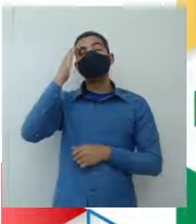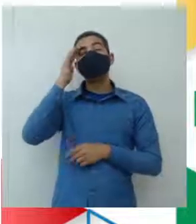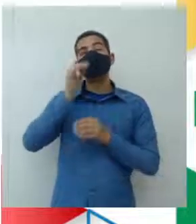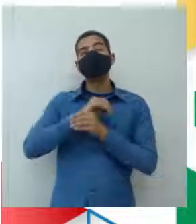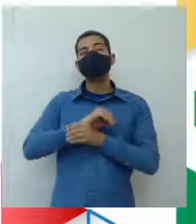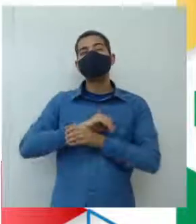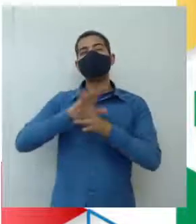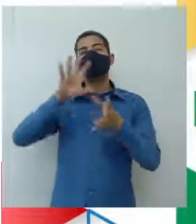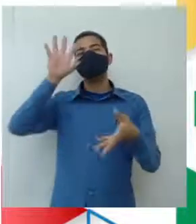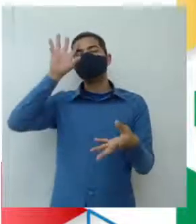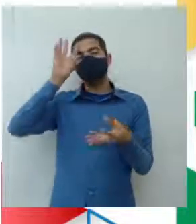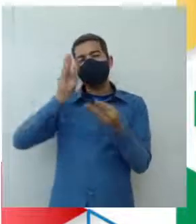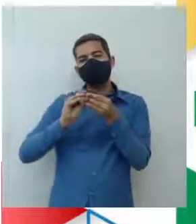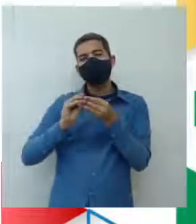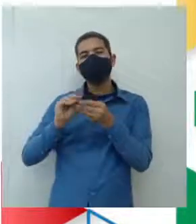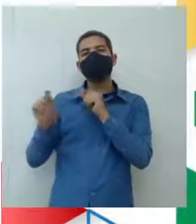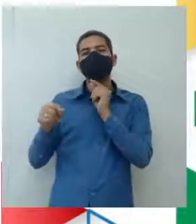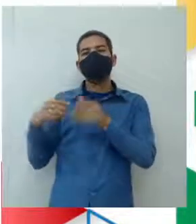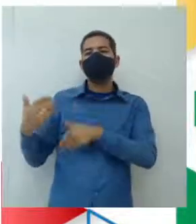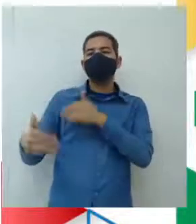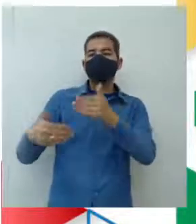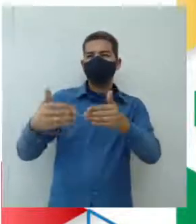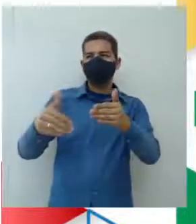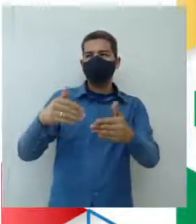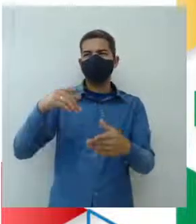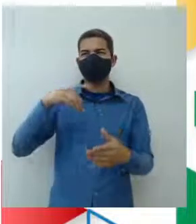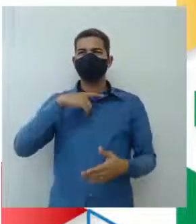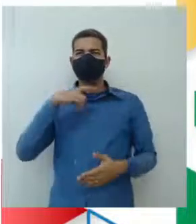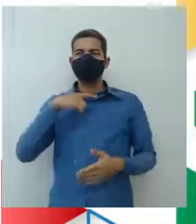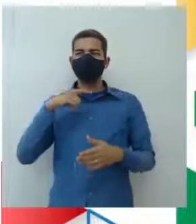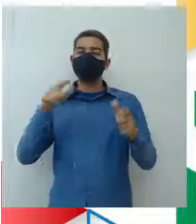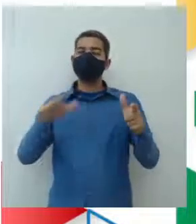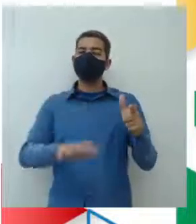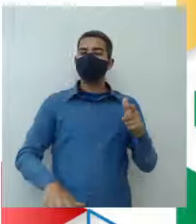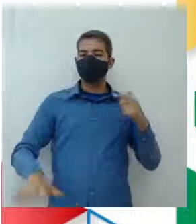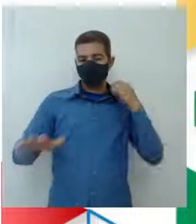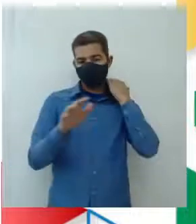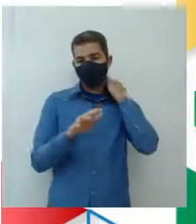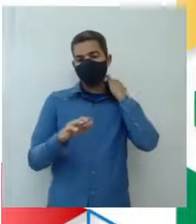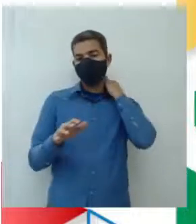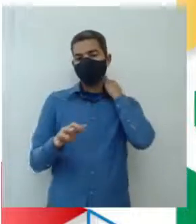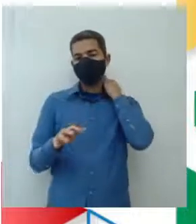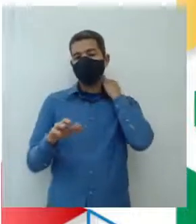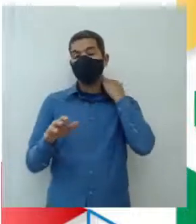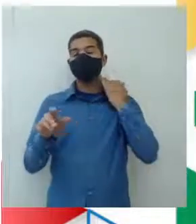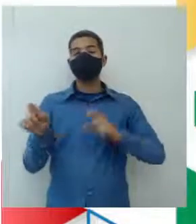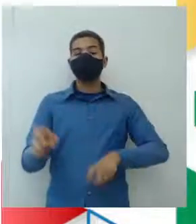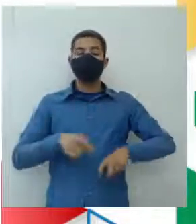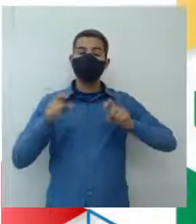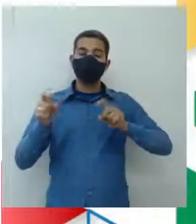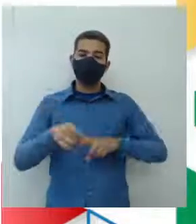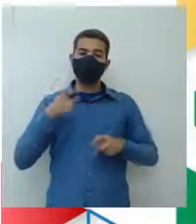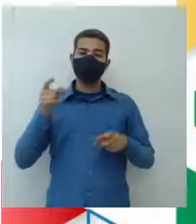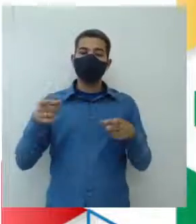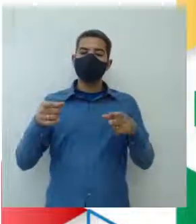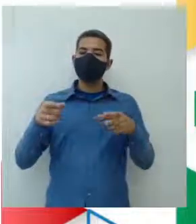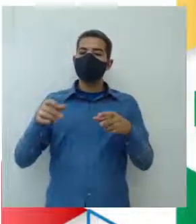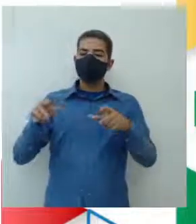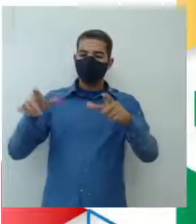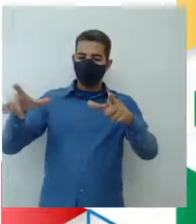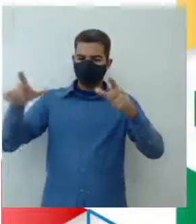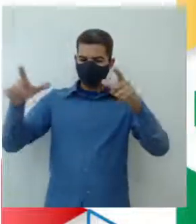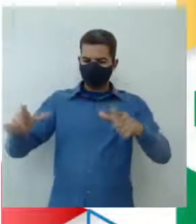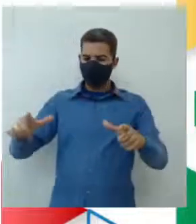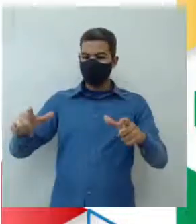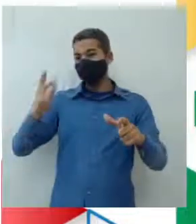que dentro desse processo a gente vai ter um espaço agrário com muitas terras nas mãos de poucos.